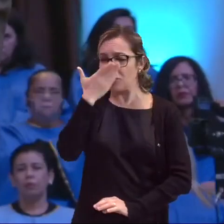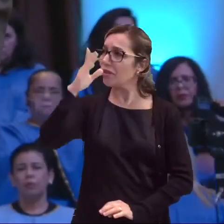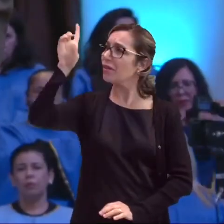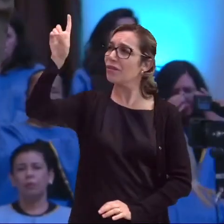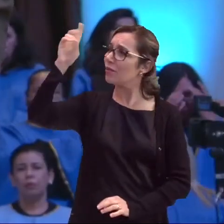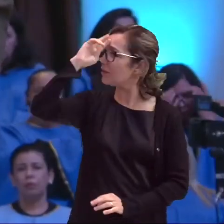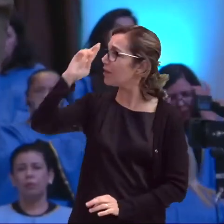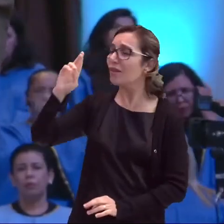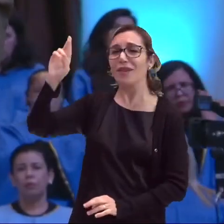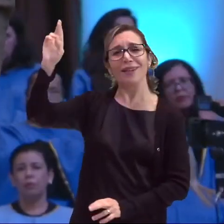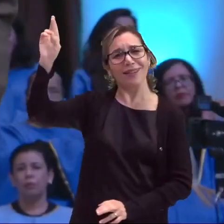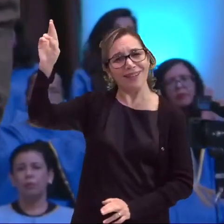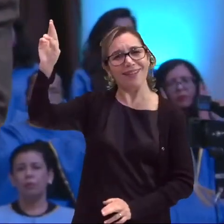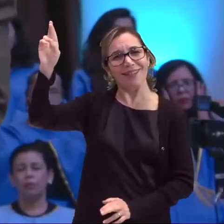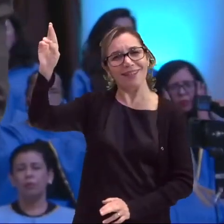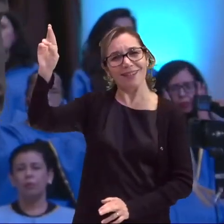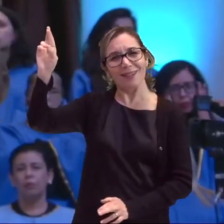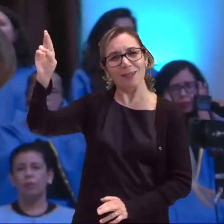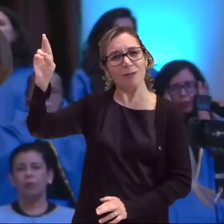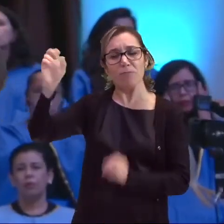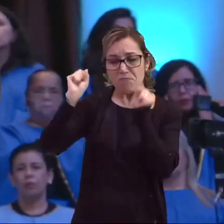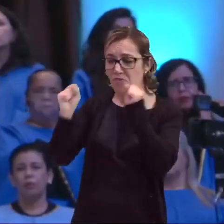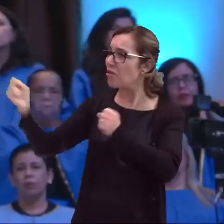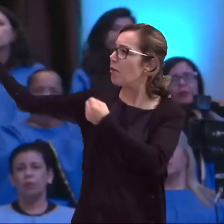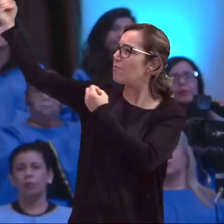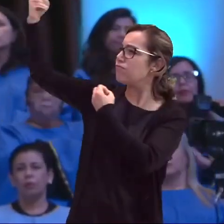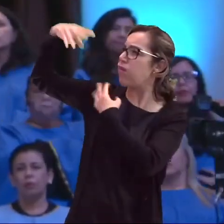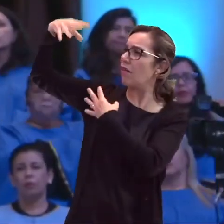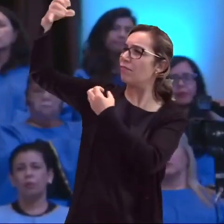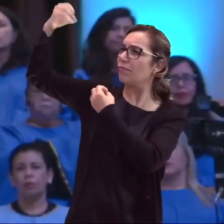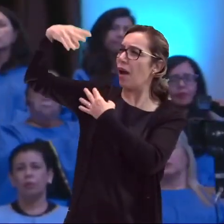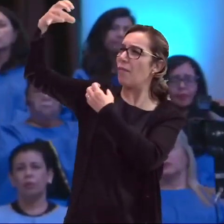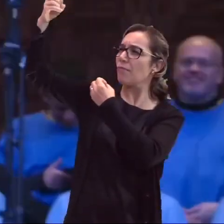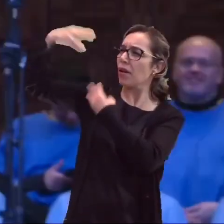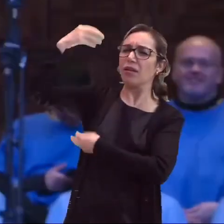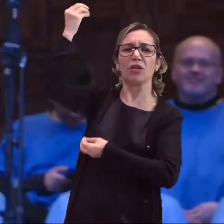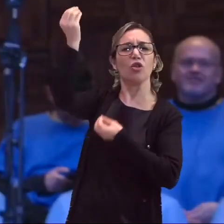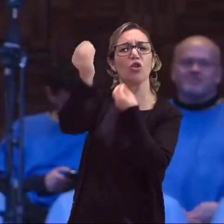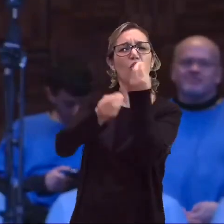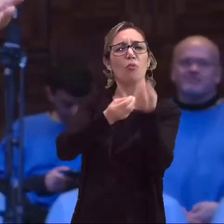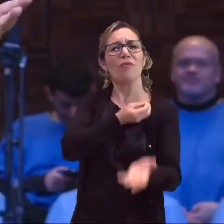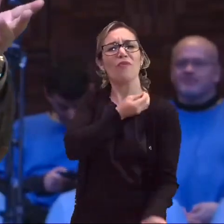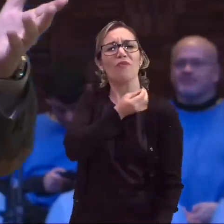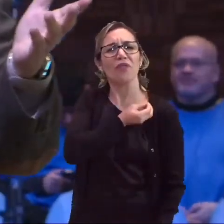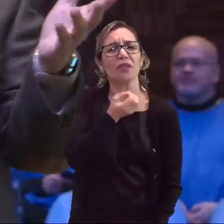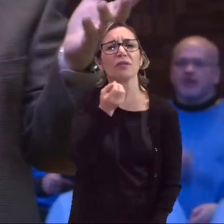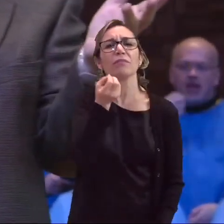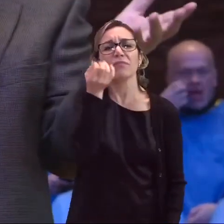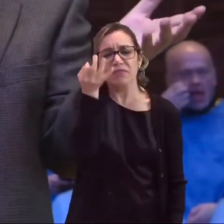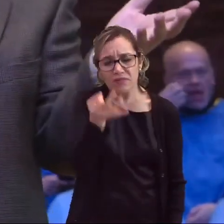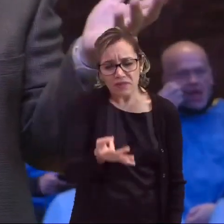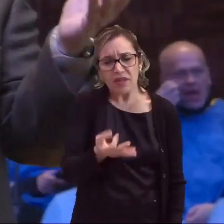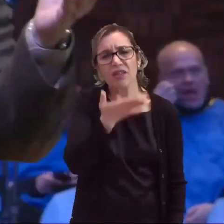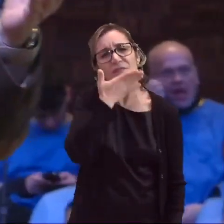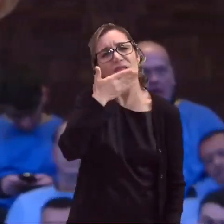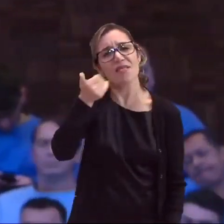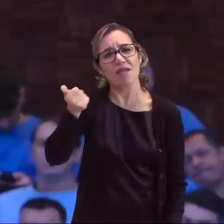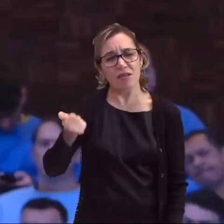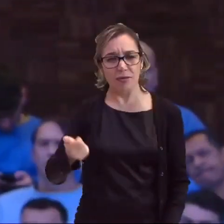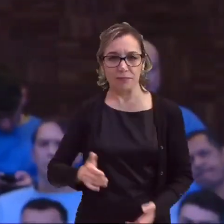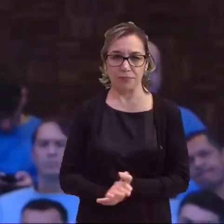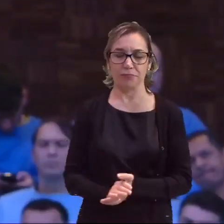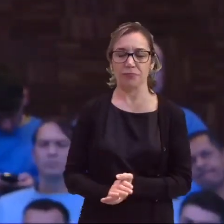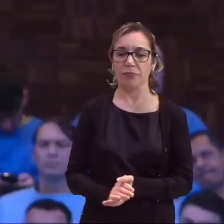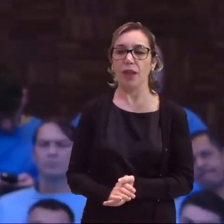recebi do Senhor ensino desse alimento para minha vida eu me lembro que quando nós estávamos